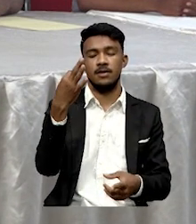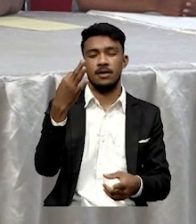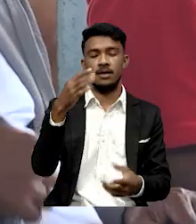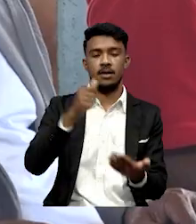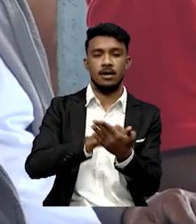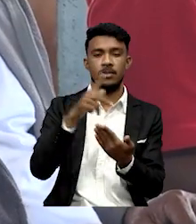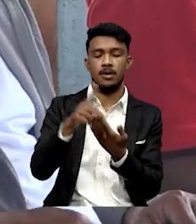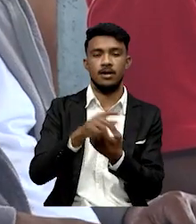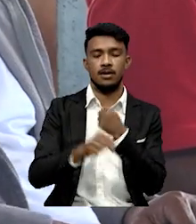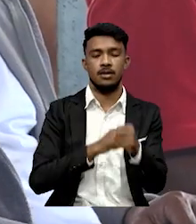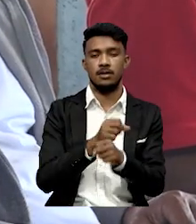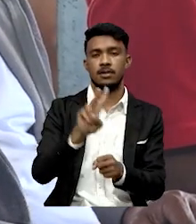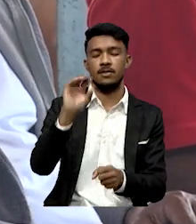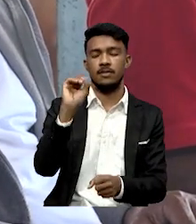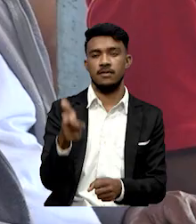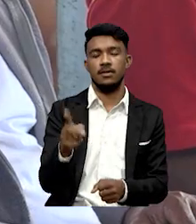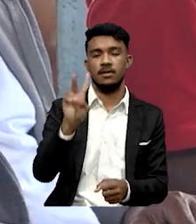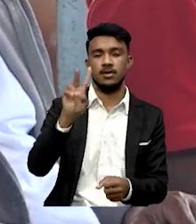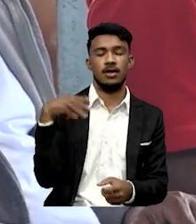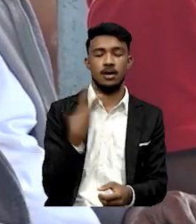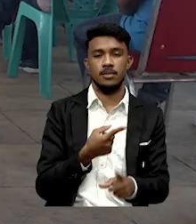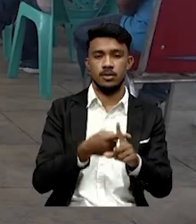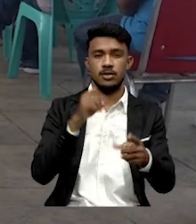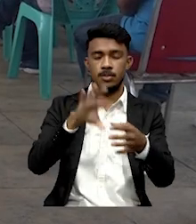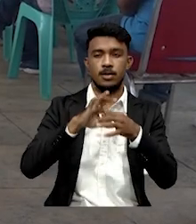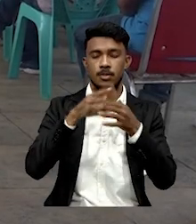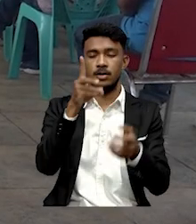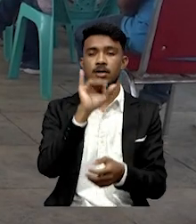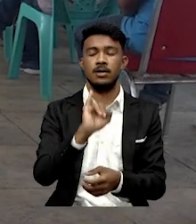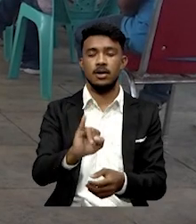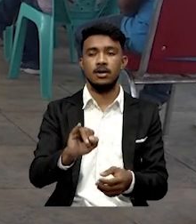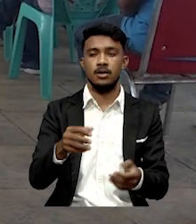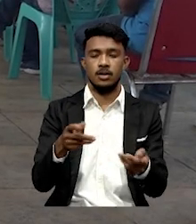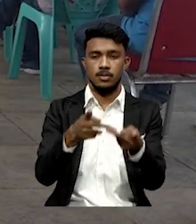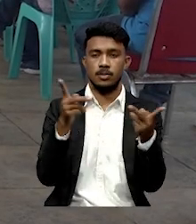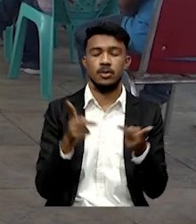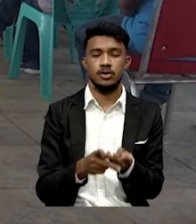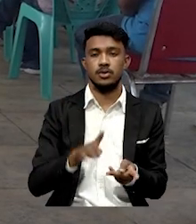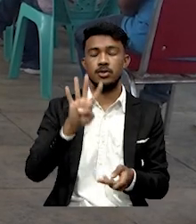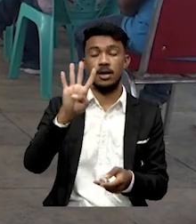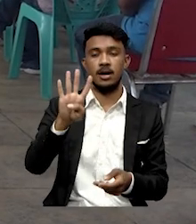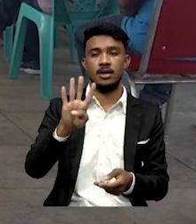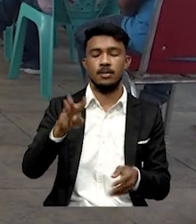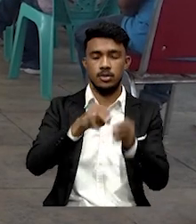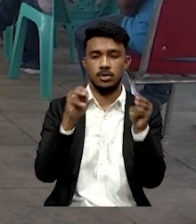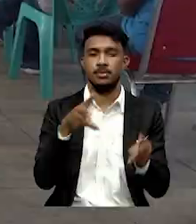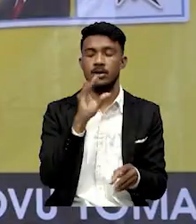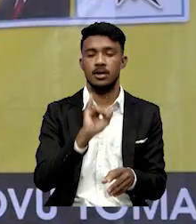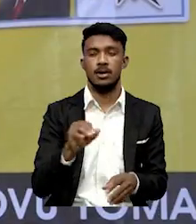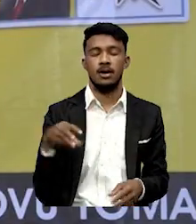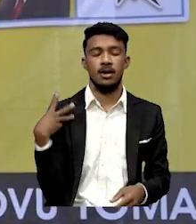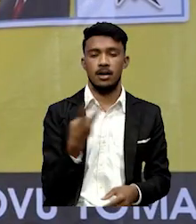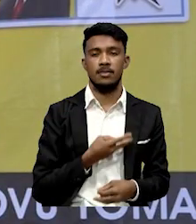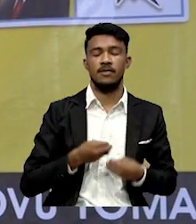de 2022. Amigos, equipa segredo surpresa dele, pôs-se postuar e o município dele União. Por razão, atuou votos para o